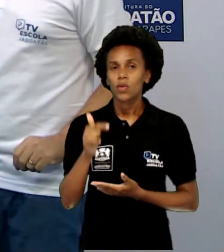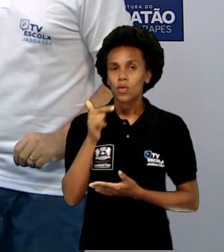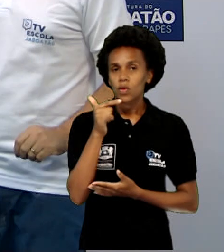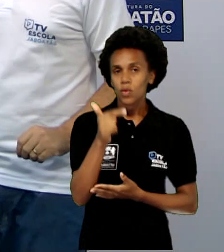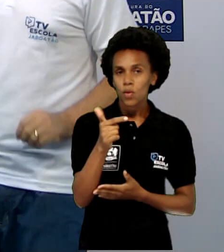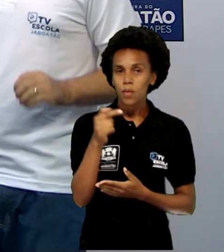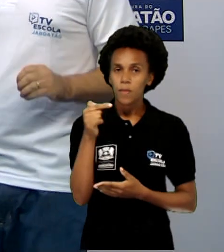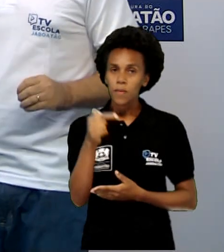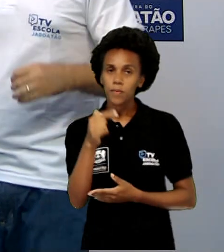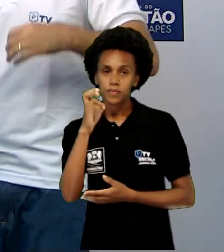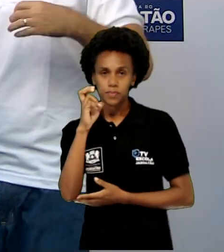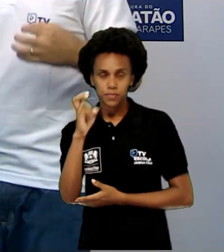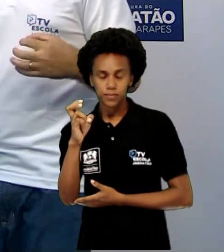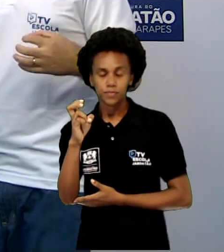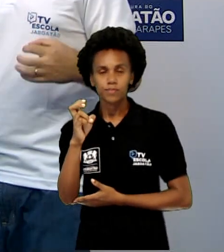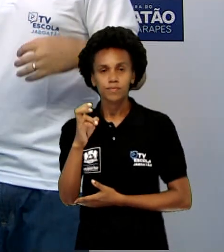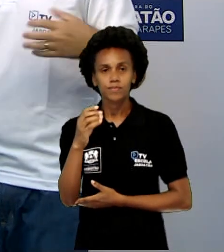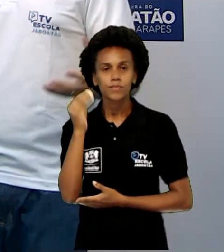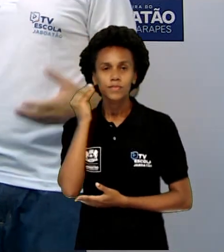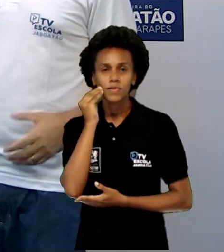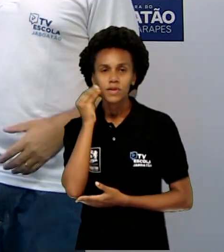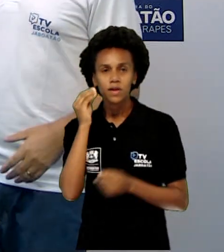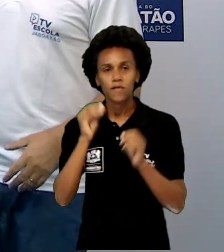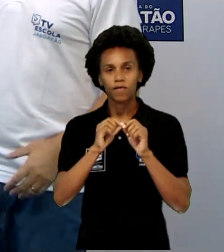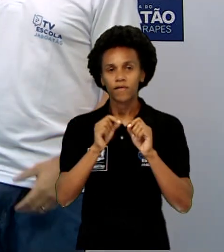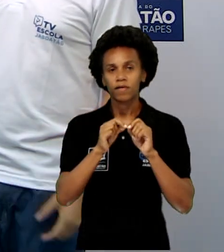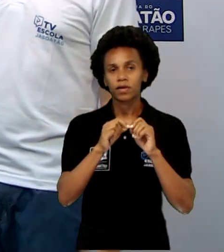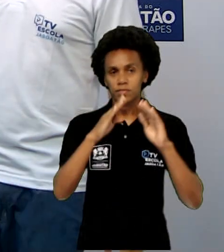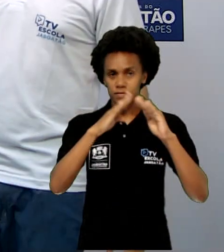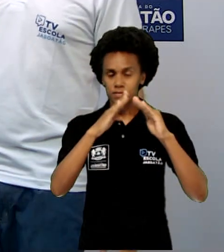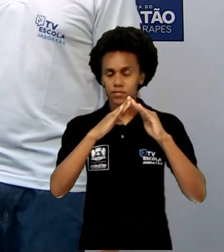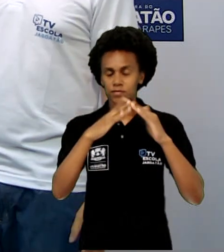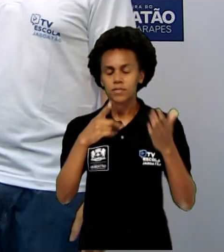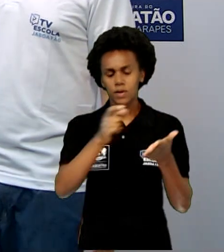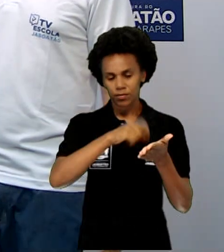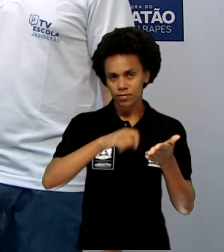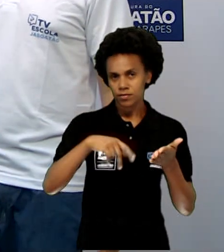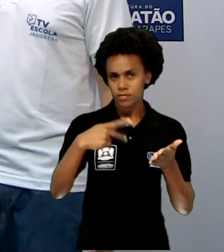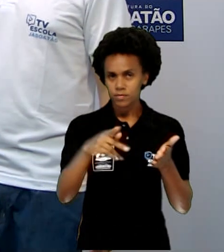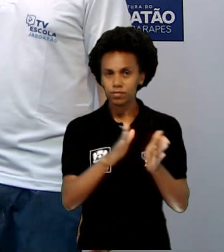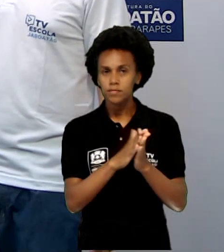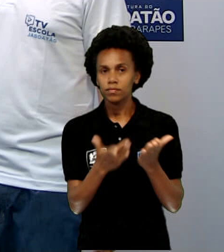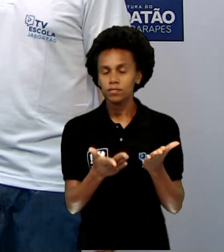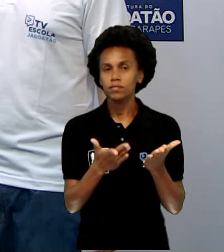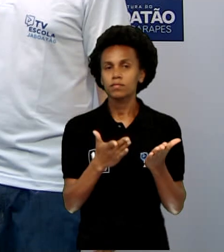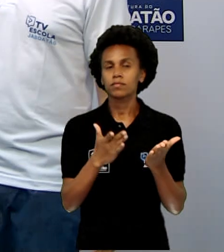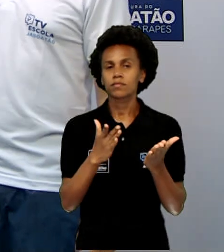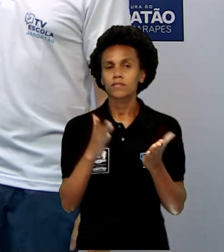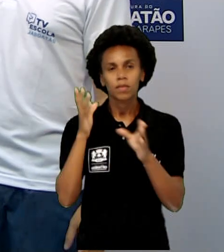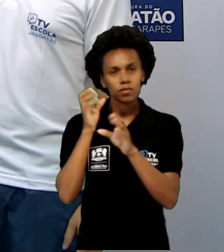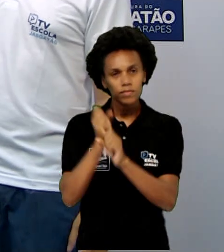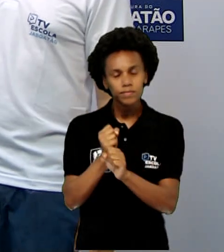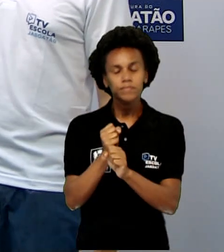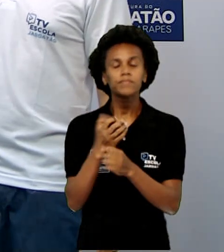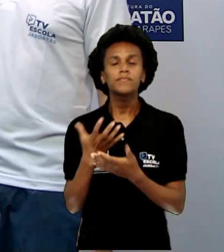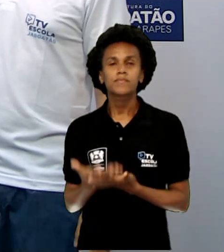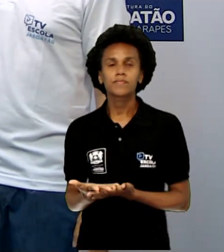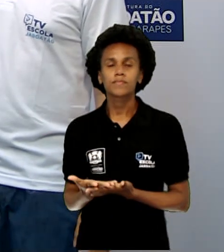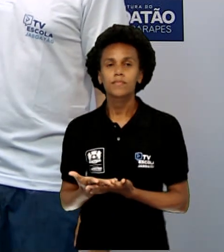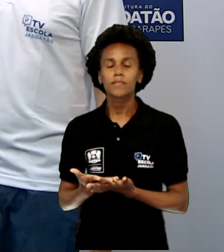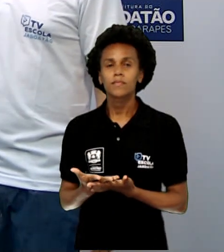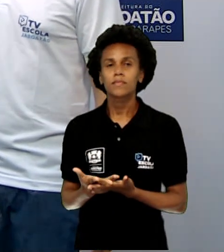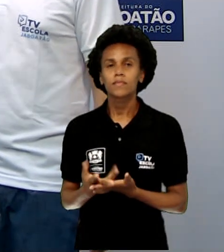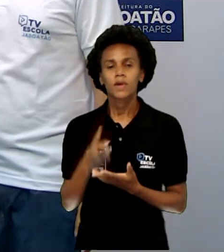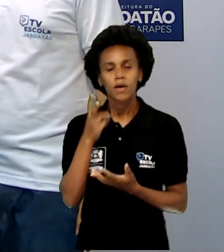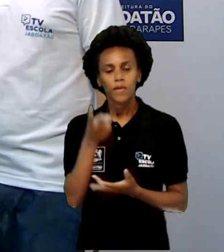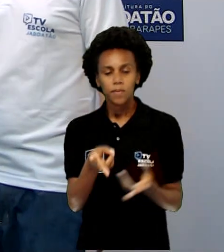fazer em casa, certo? Registra aí no teu caderno e faz. Resolve essa equação pela fórmula de Bhaskara e verifica se dá realmente